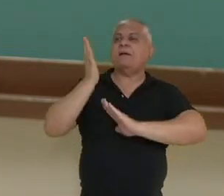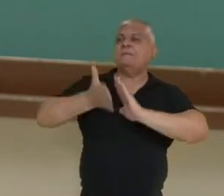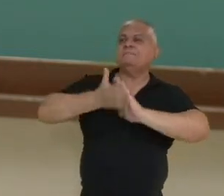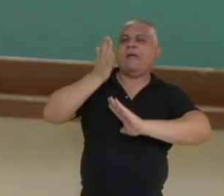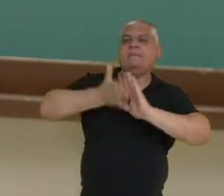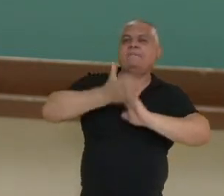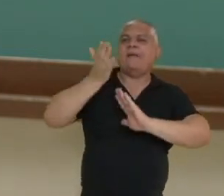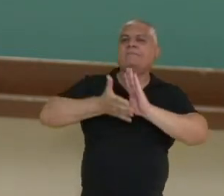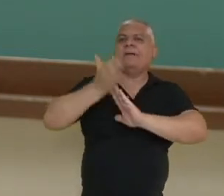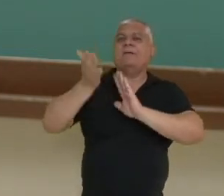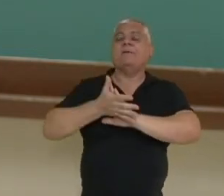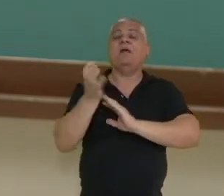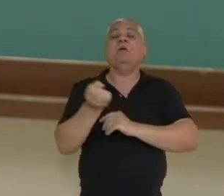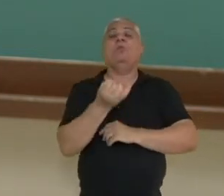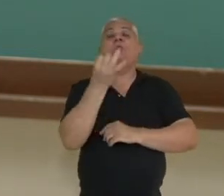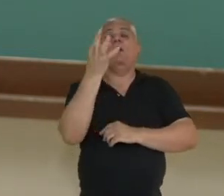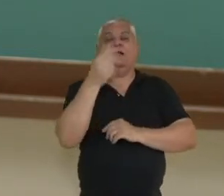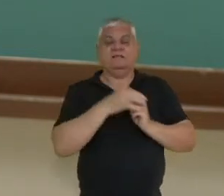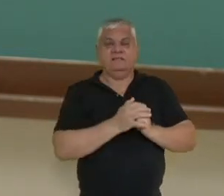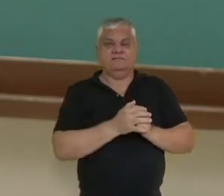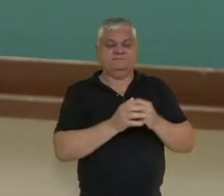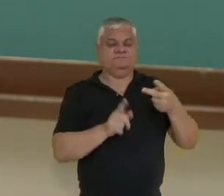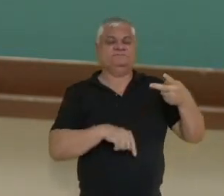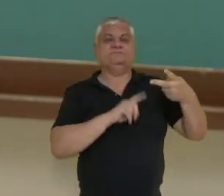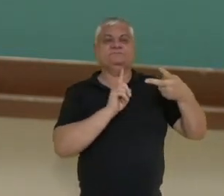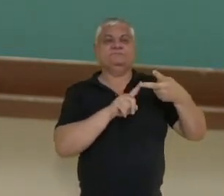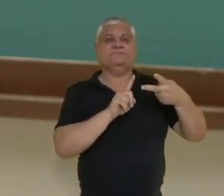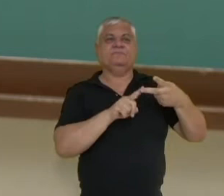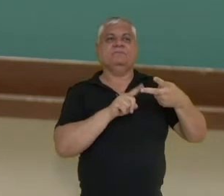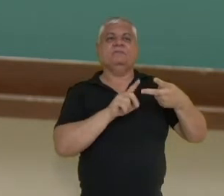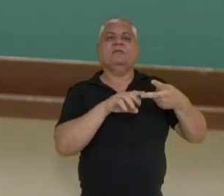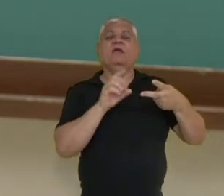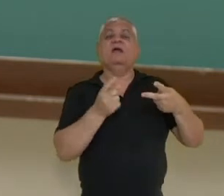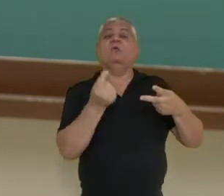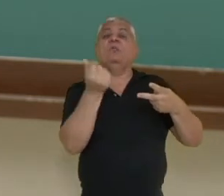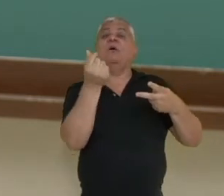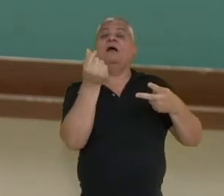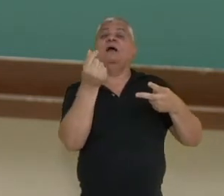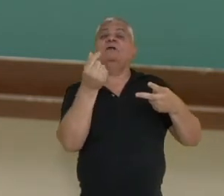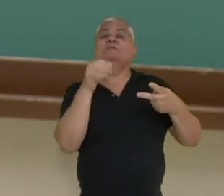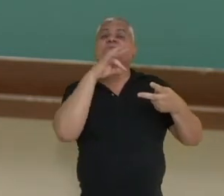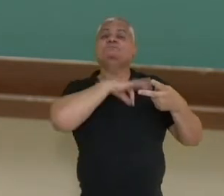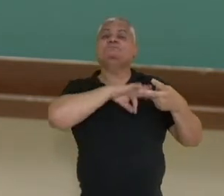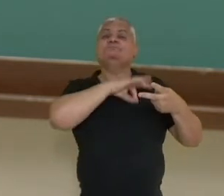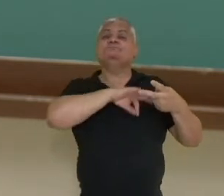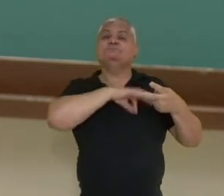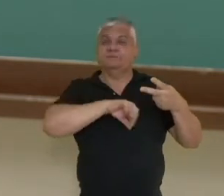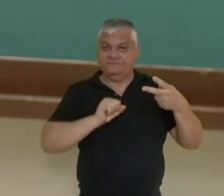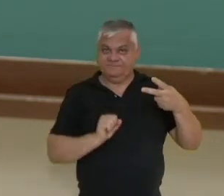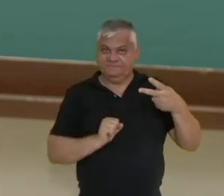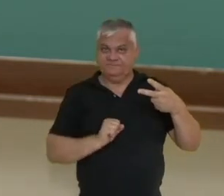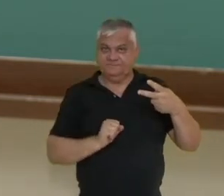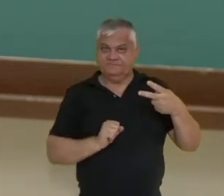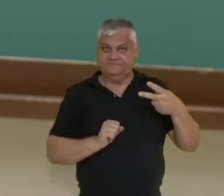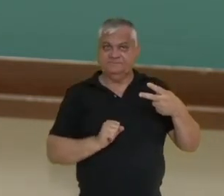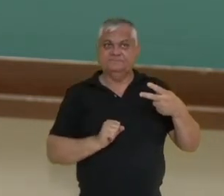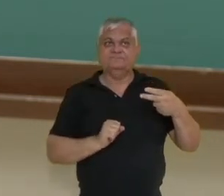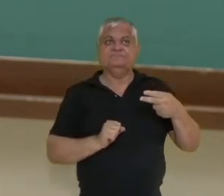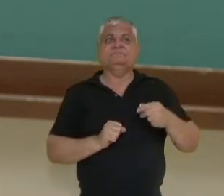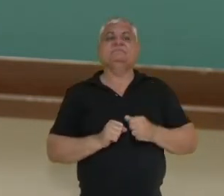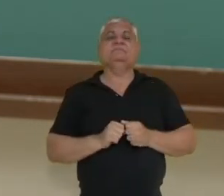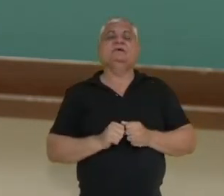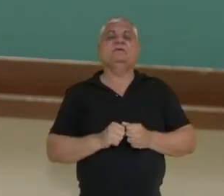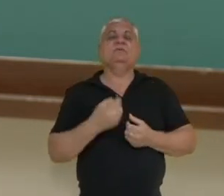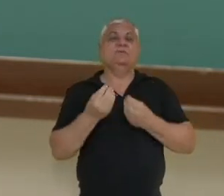ele fez em um dia de trabalho e a quantia que ele recebeu por essas corridas, ok? Então,